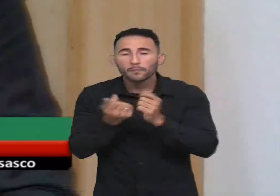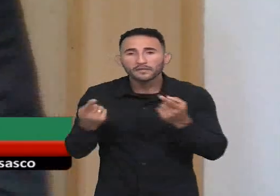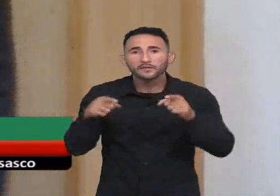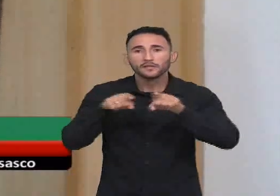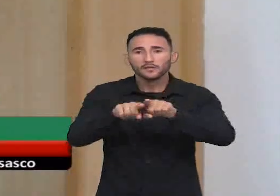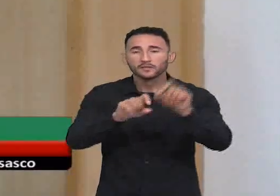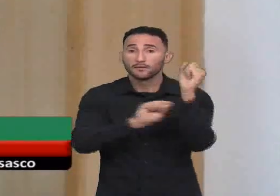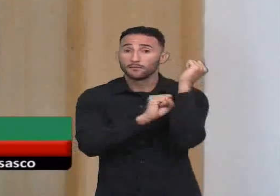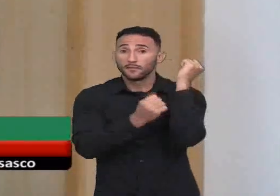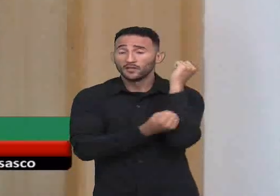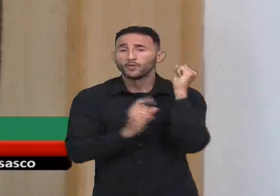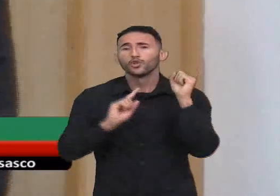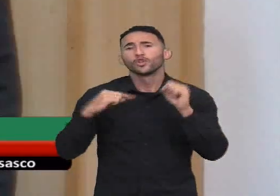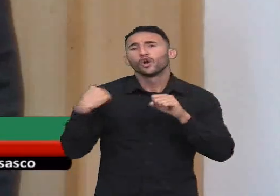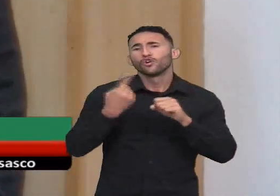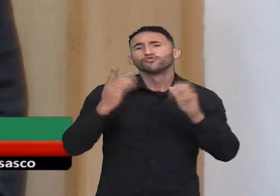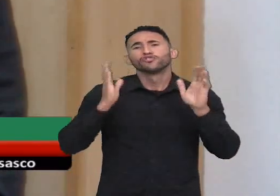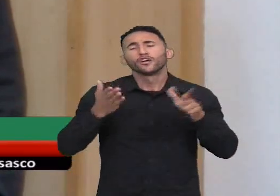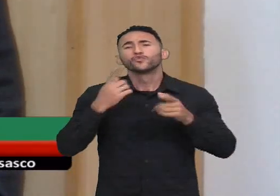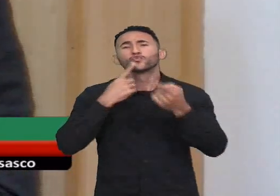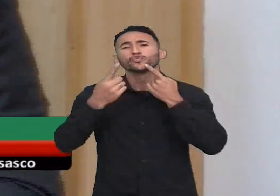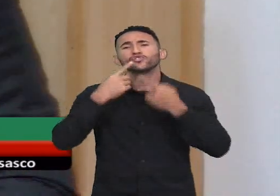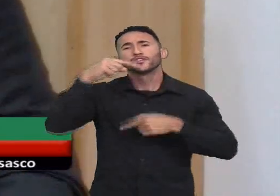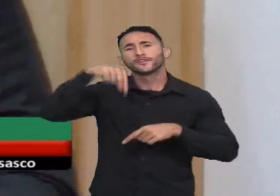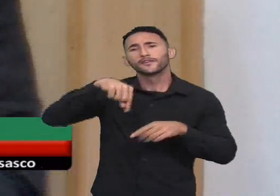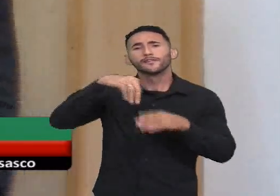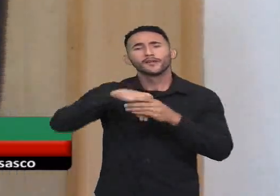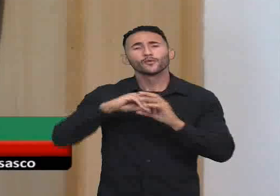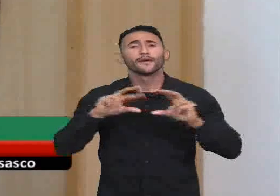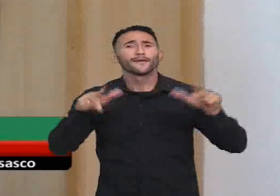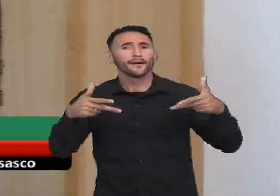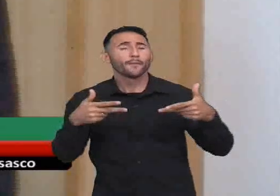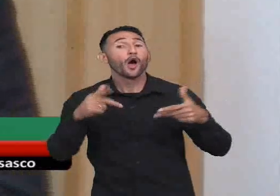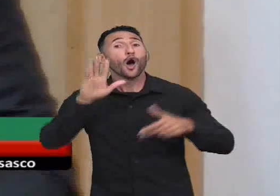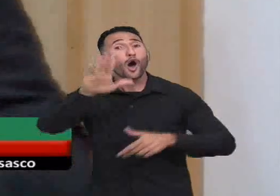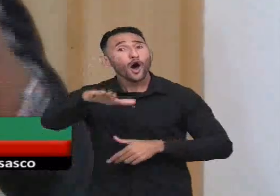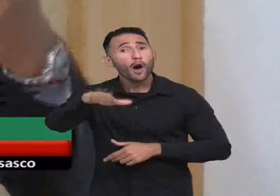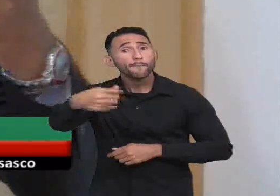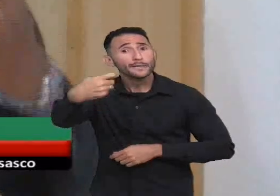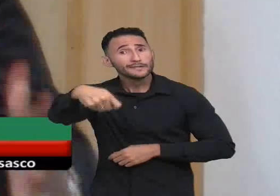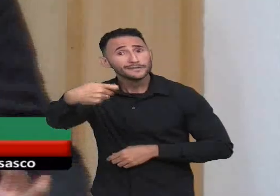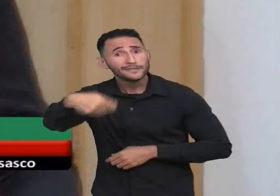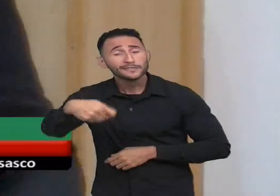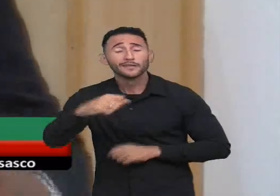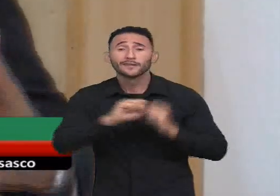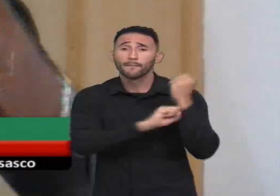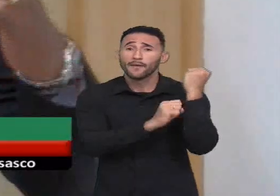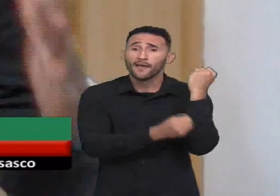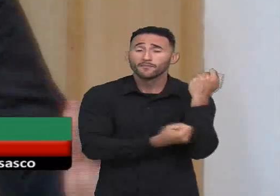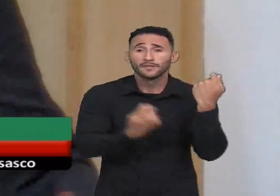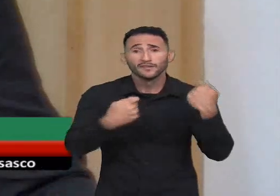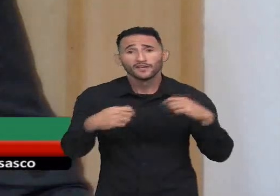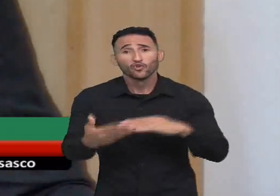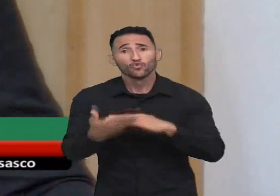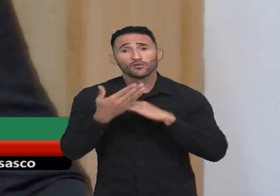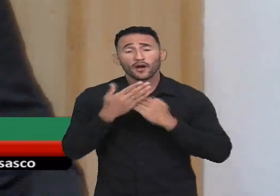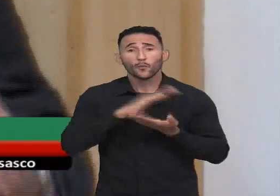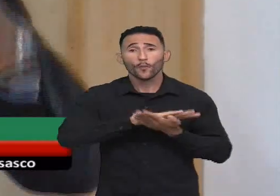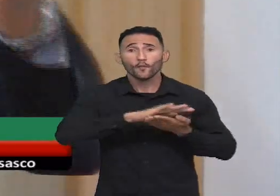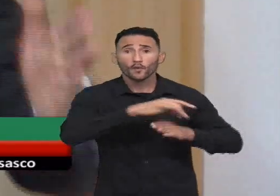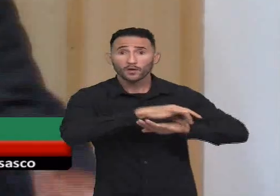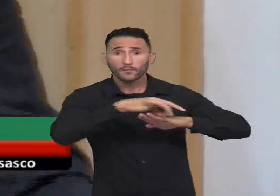e isso a gente discutia aqui na Câmara. Né? Olha, precisa, a Sabesp precisa nos ajudar com o